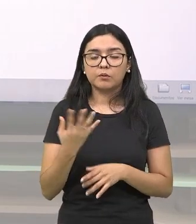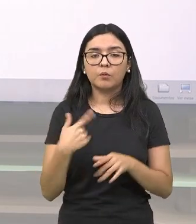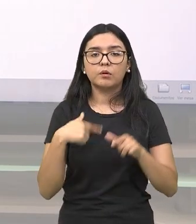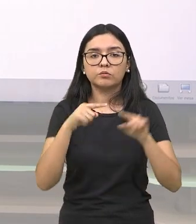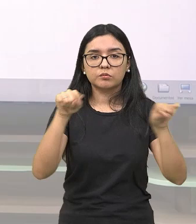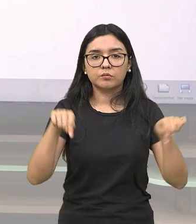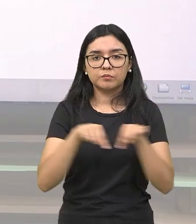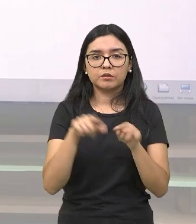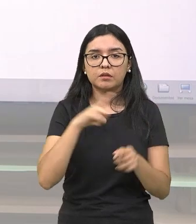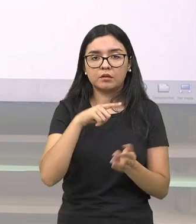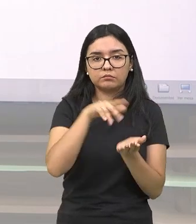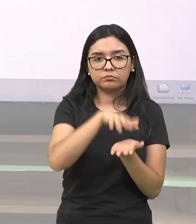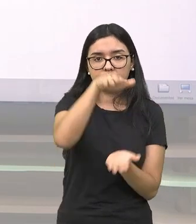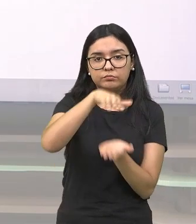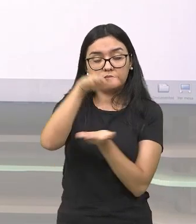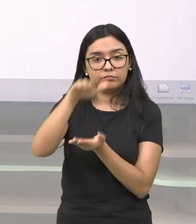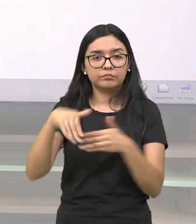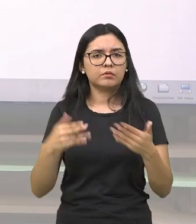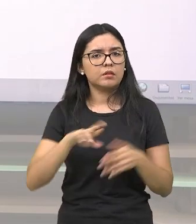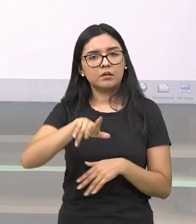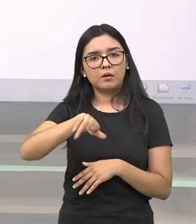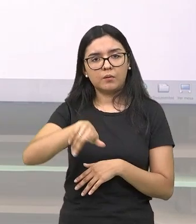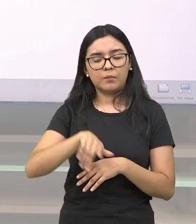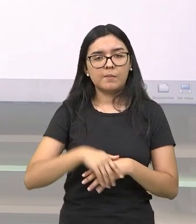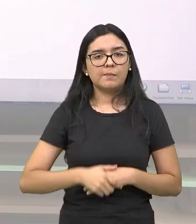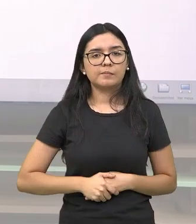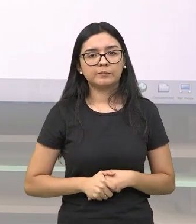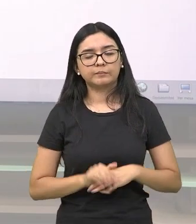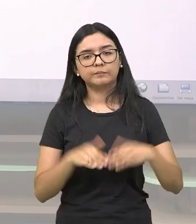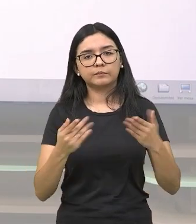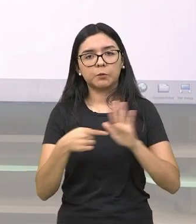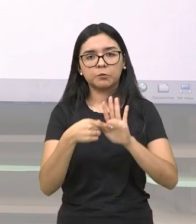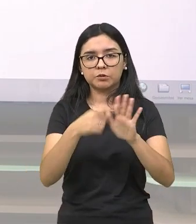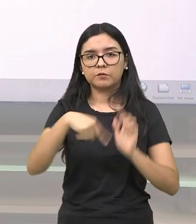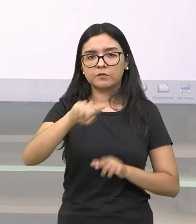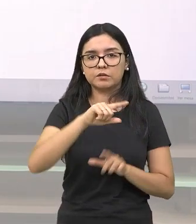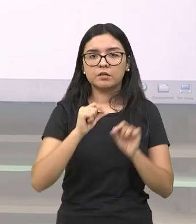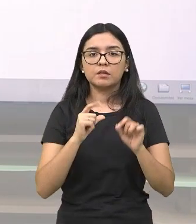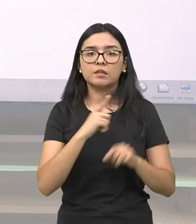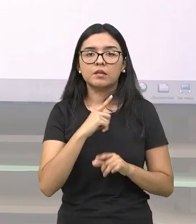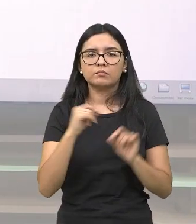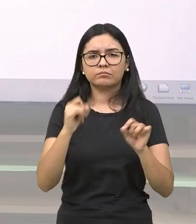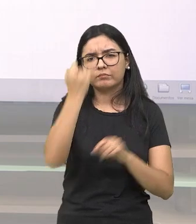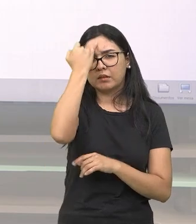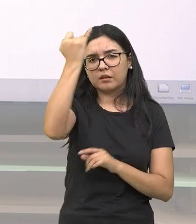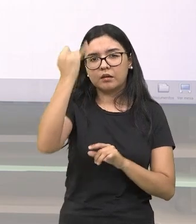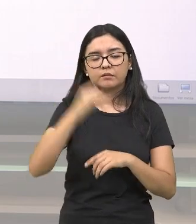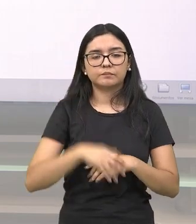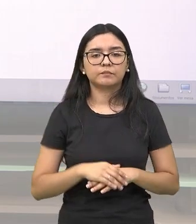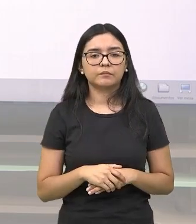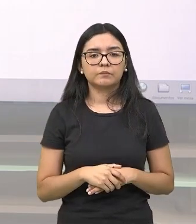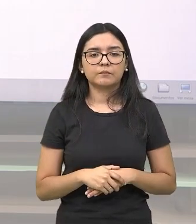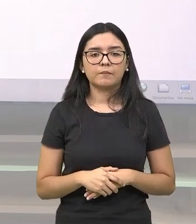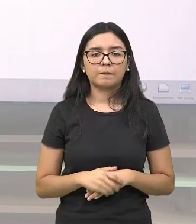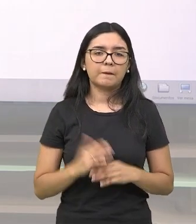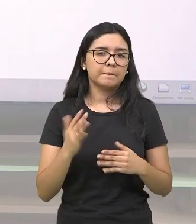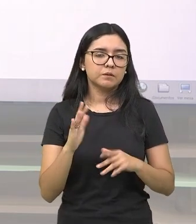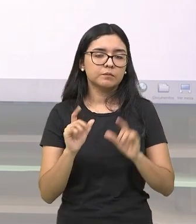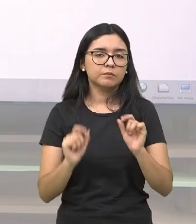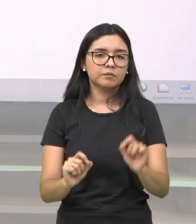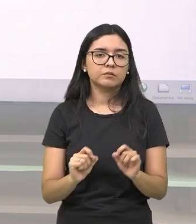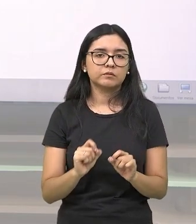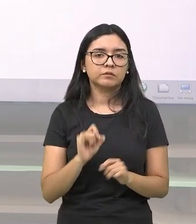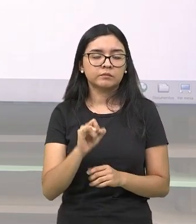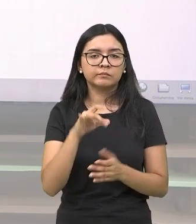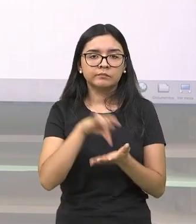cubos tem? Aí agora eu vou dizer para você que não, tá bom? Eu mostrei isso para você ter a ideia intuitiva, tá legal?